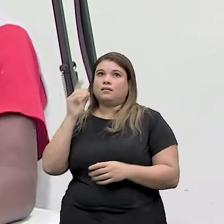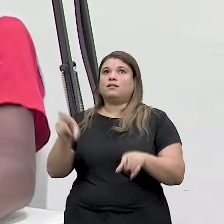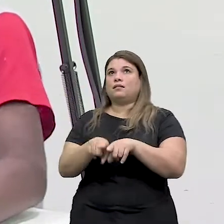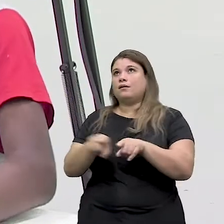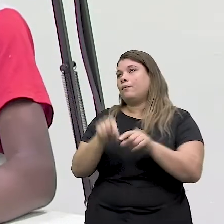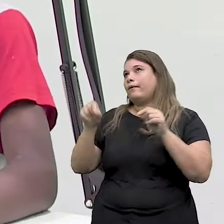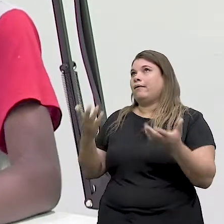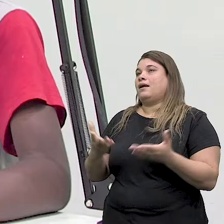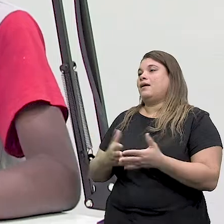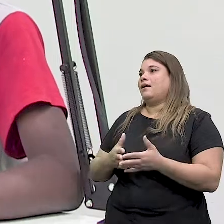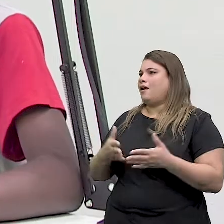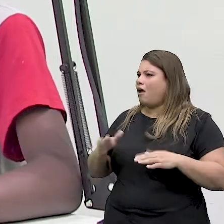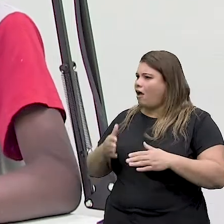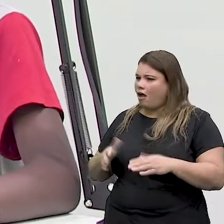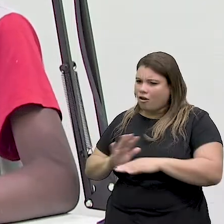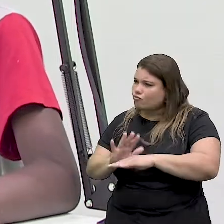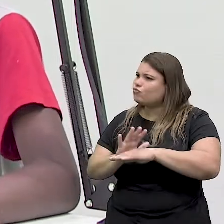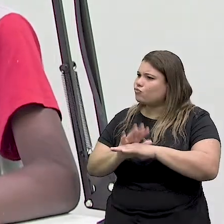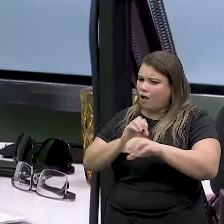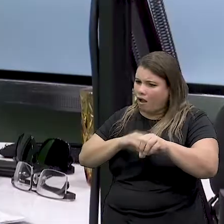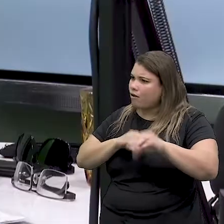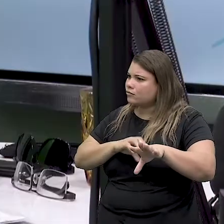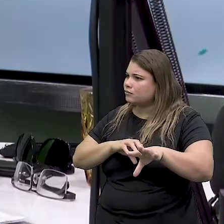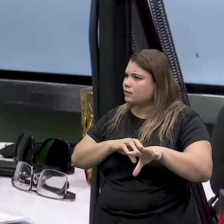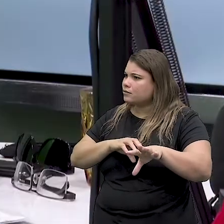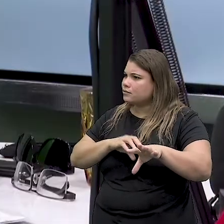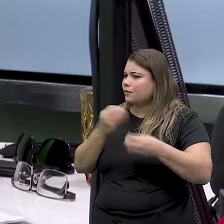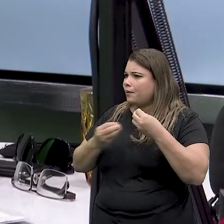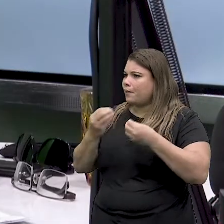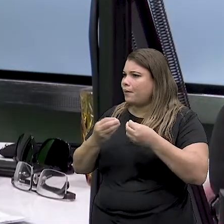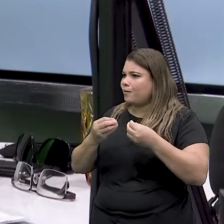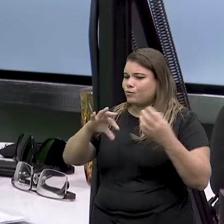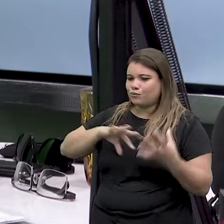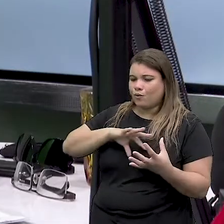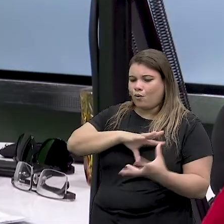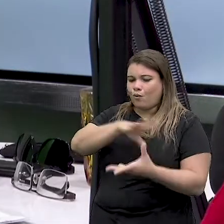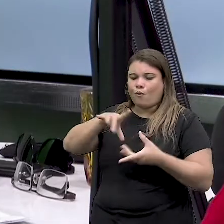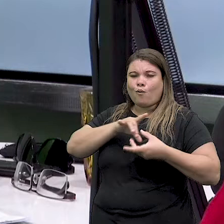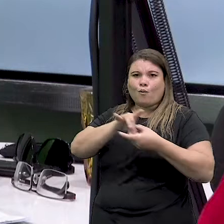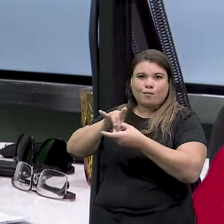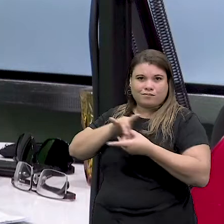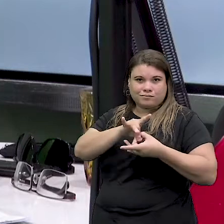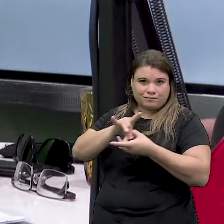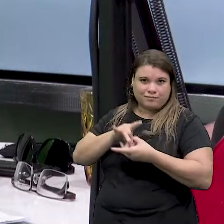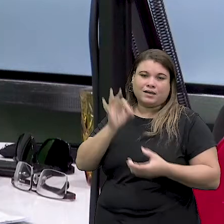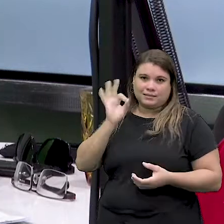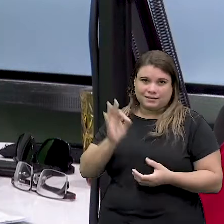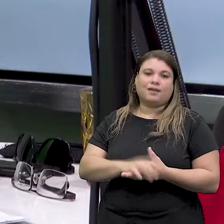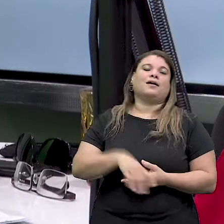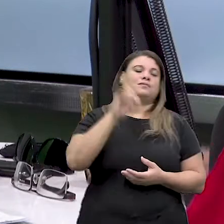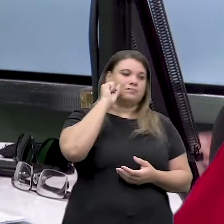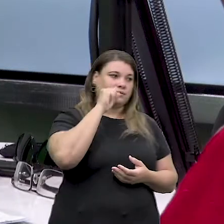globalizada. Que aí é um dilema, né, porque o que é essa educação globalizada? E a gente tem um